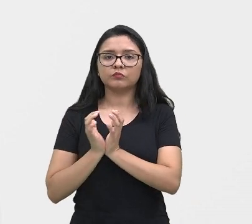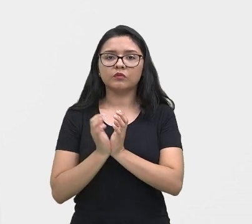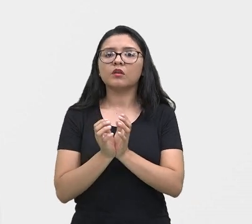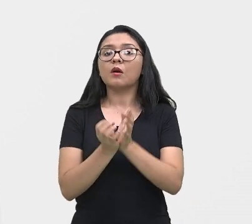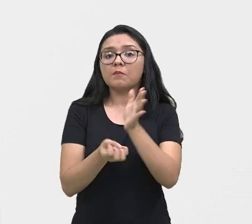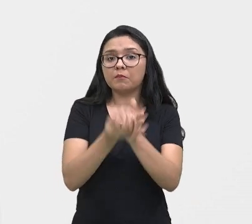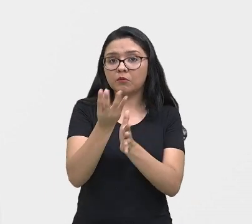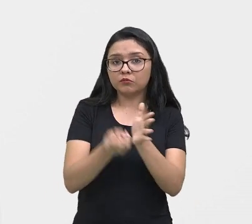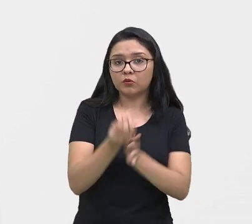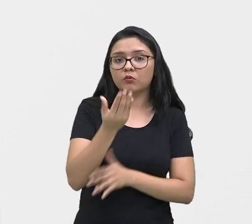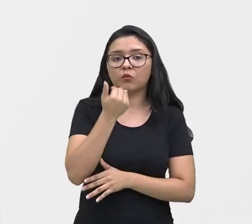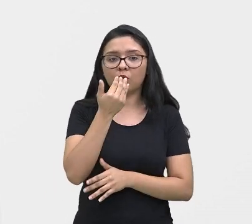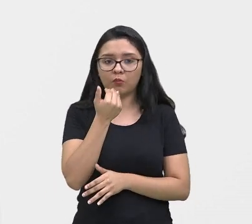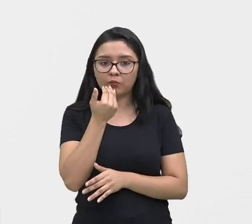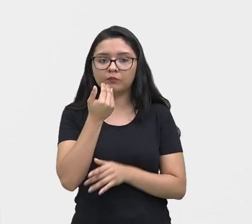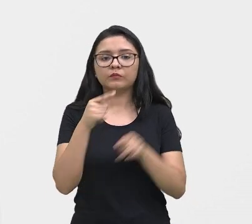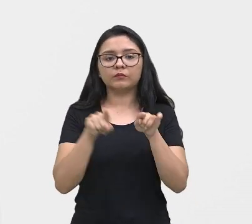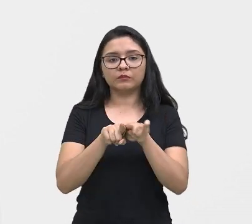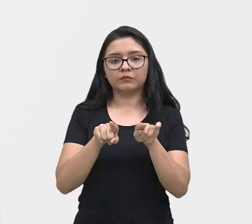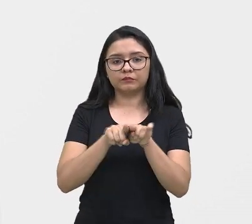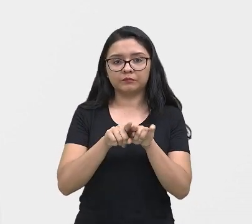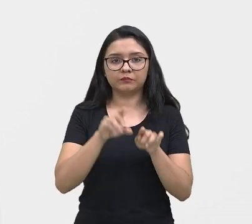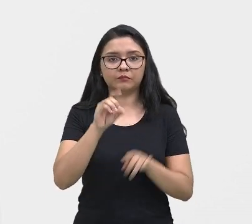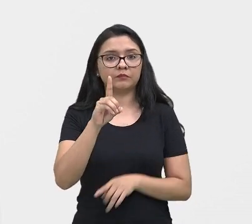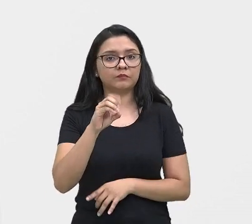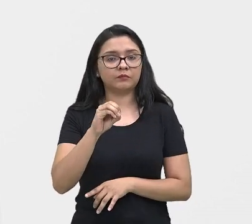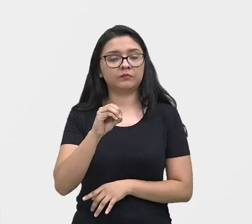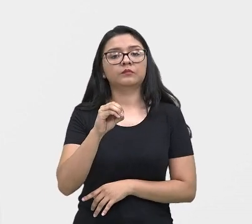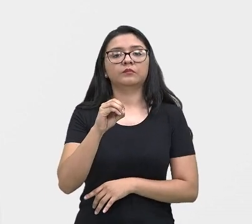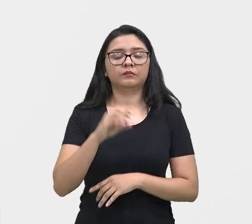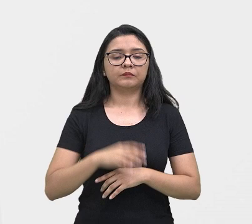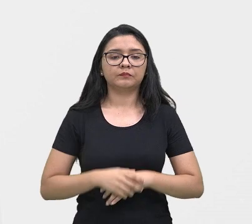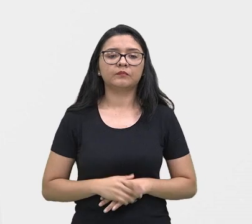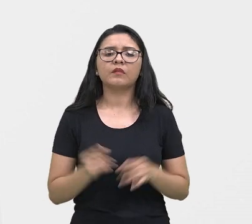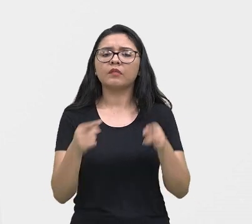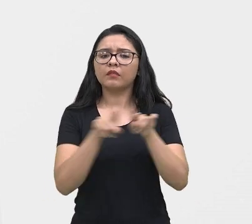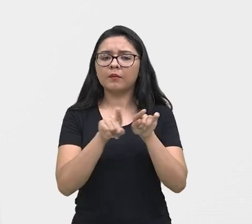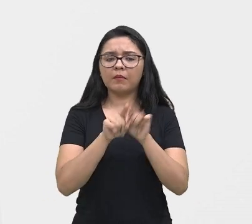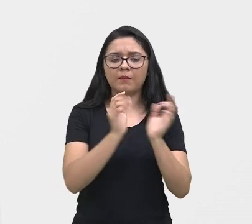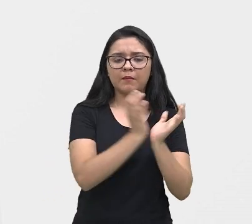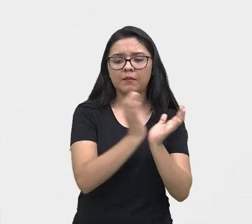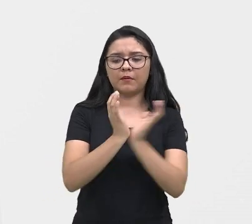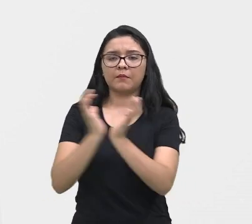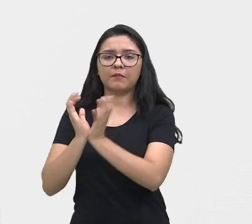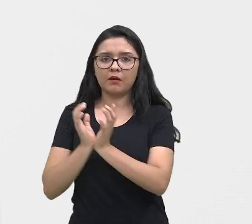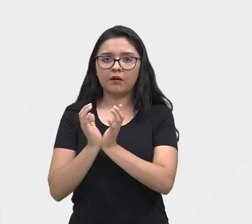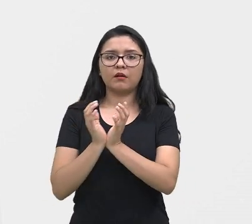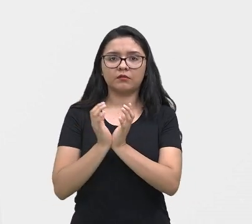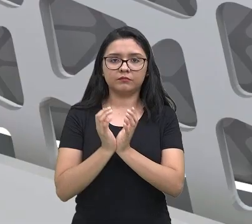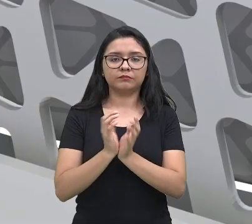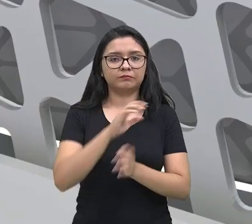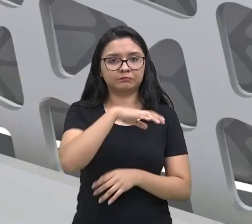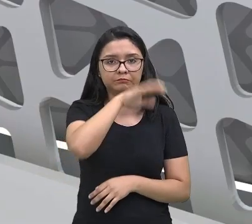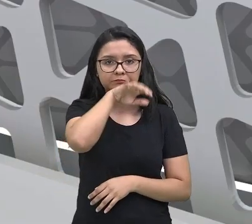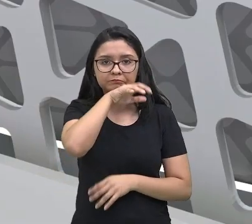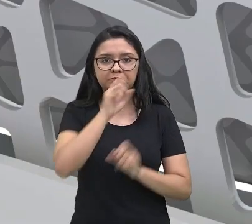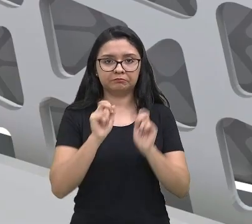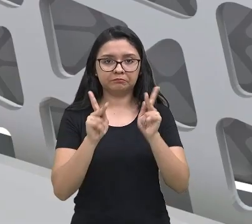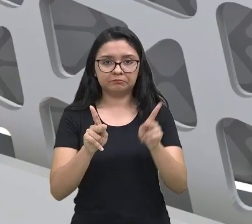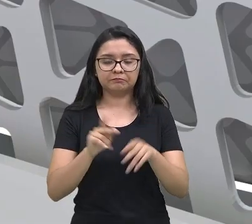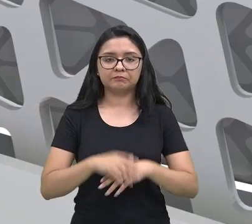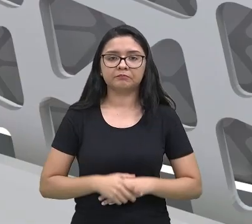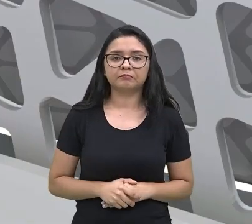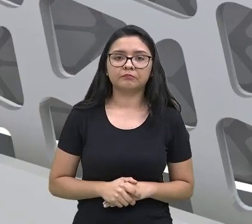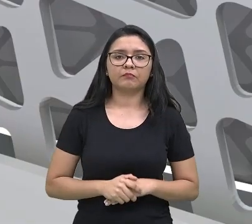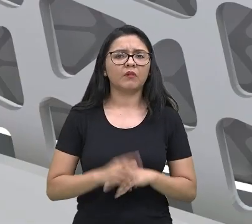produtores, consumidores e decompositores. E a gente também vai ver classificação dos seres vivos nos níveis tróficos, ok?